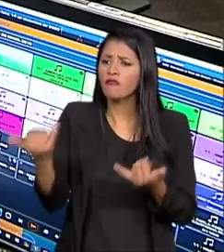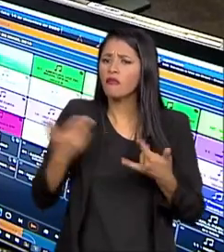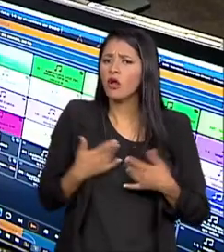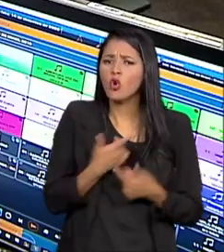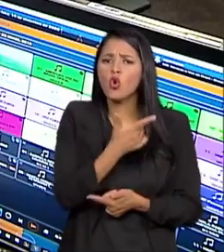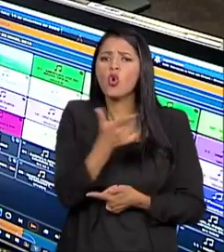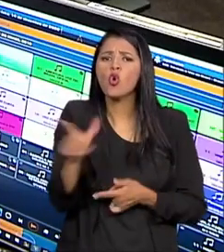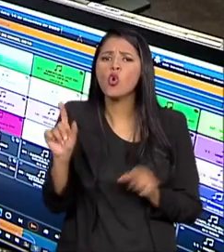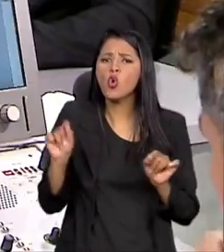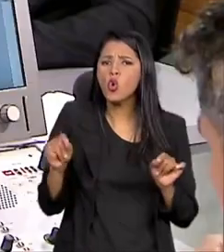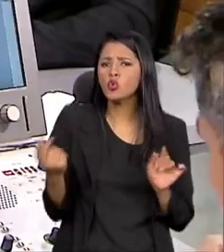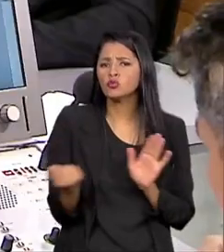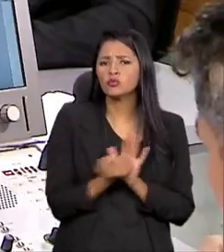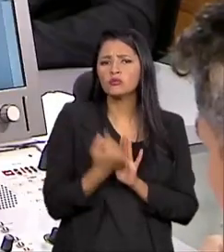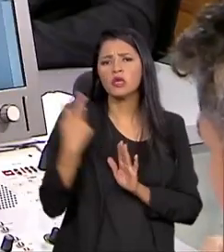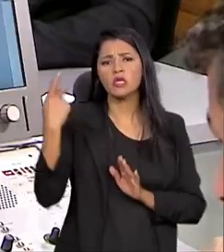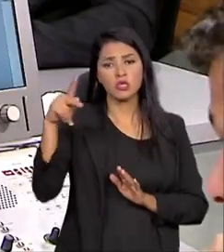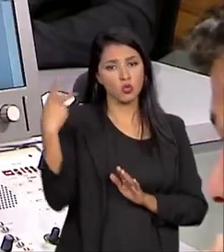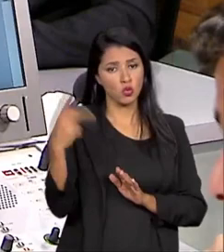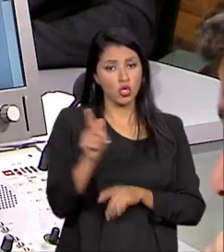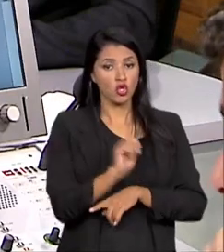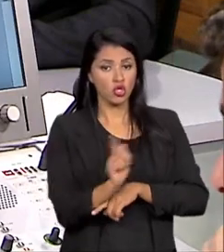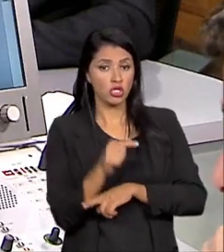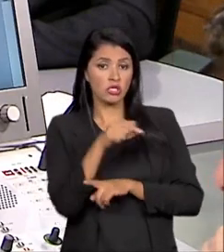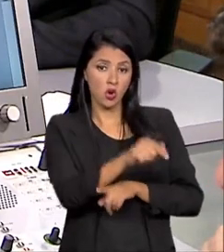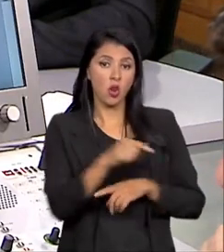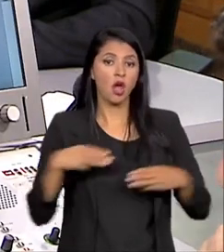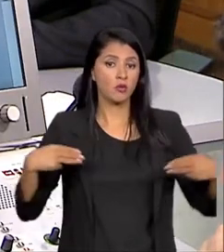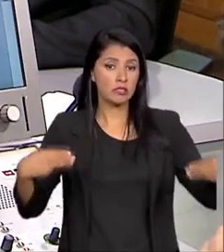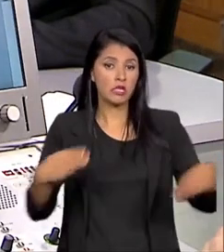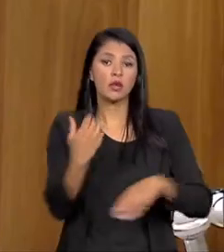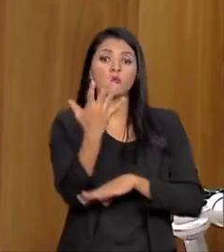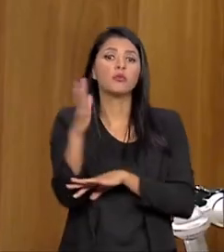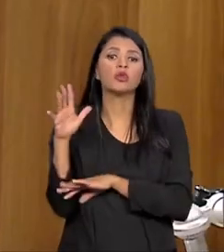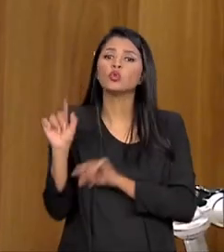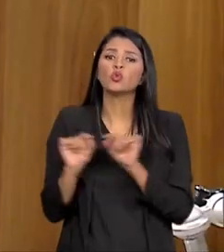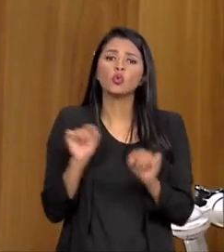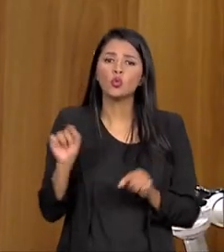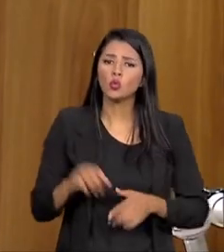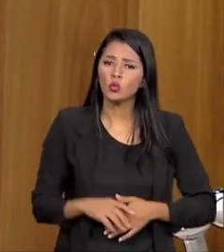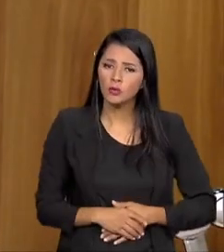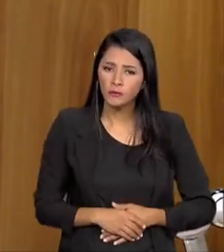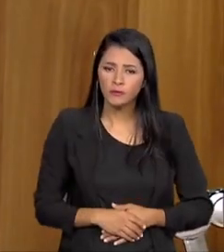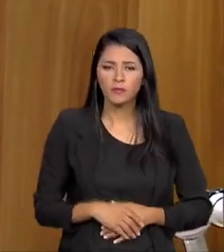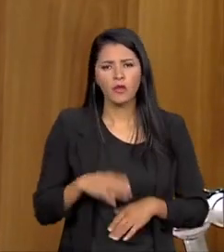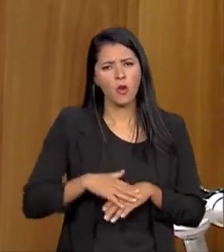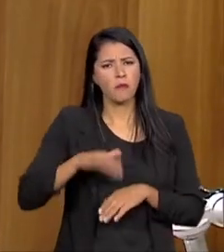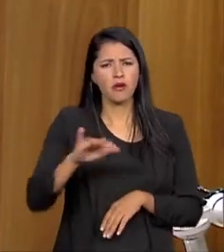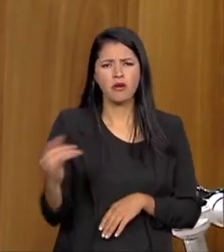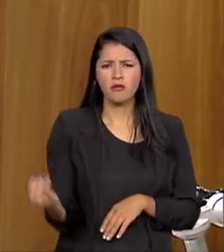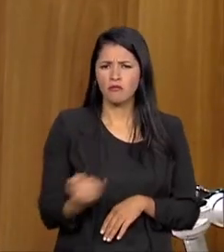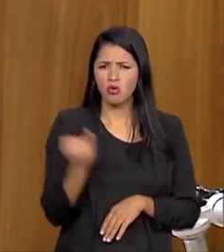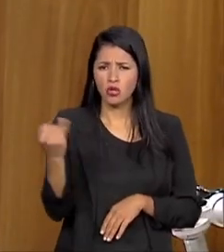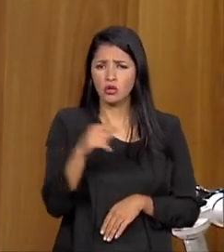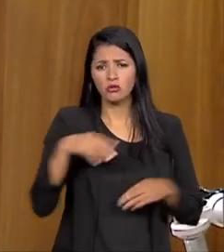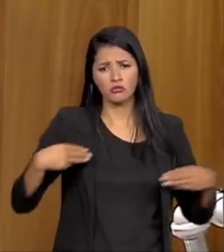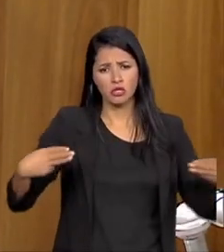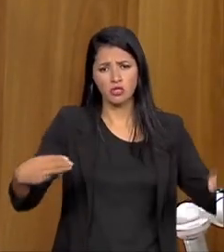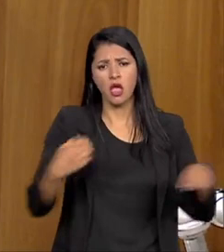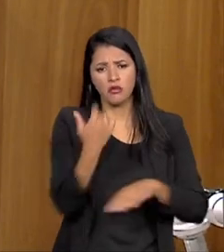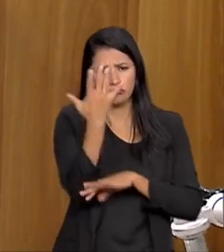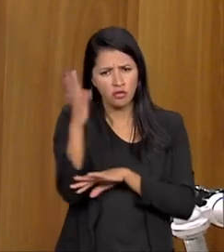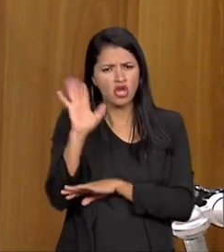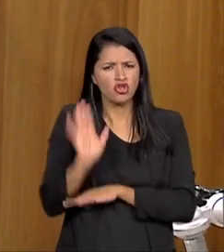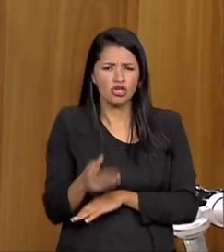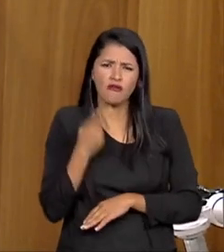outros legados serão deixados pela sua gestão à frente do Ministério do meio ambiente Eu acho que o mais importante do Ministério do meio ambiente claro eu já falei